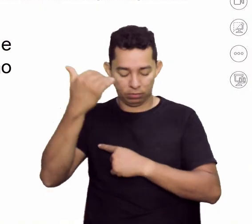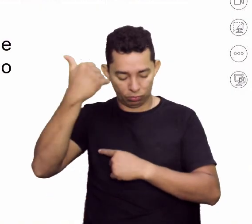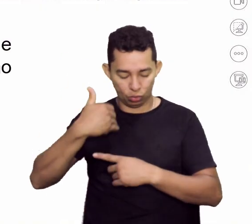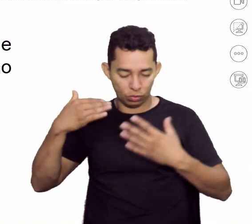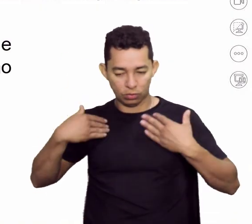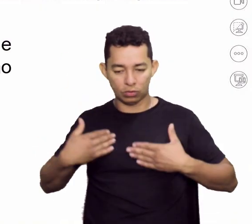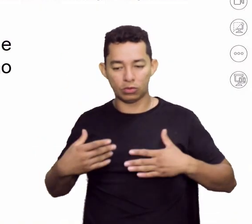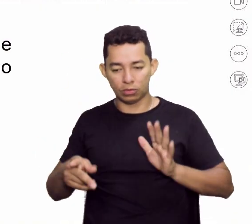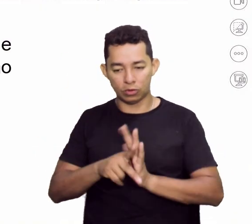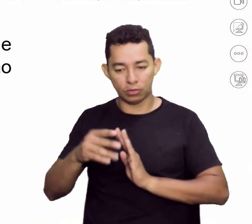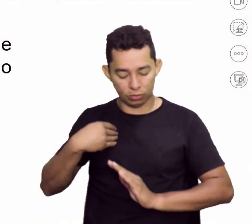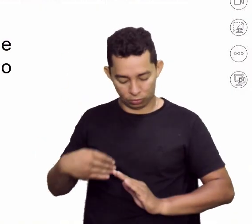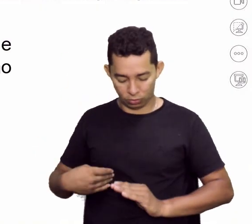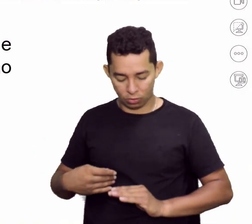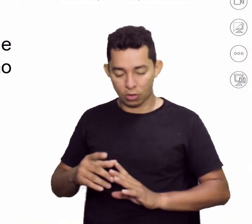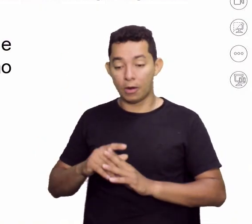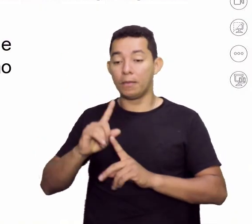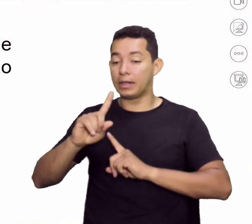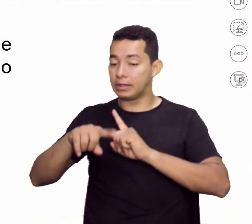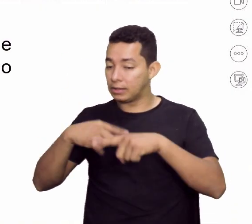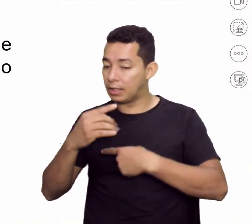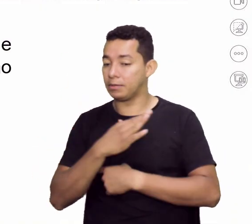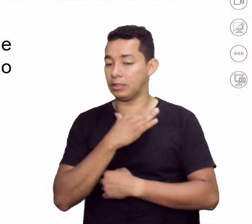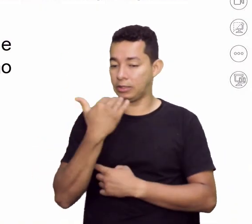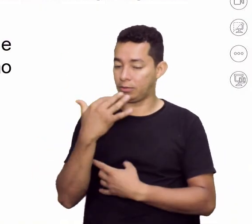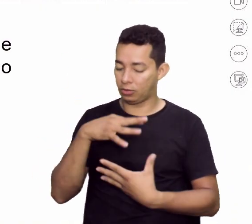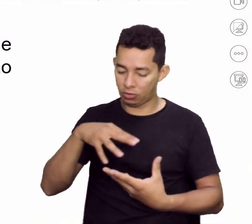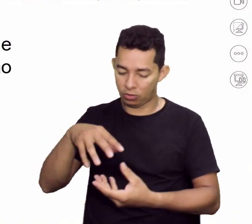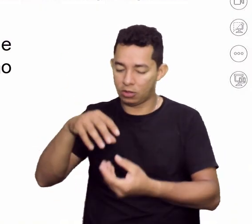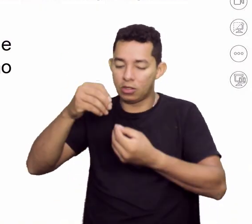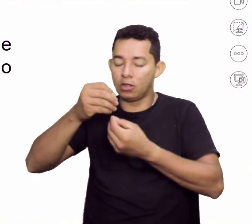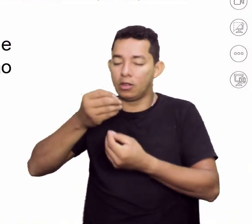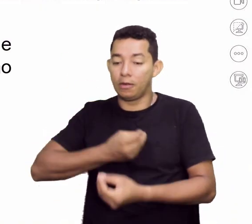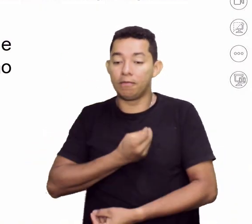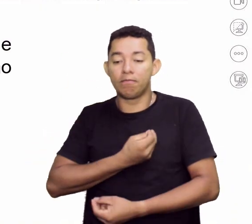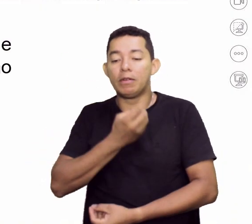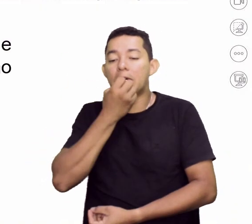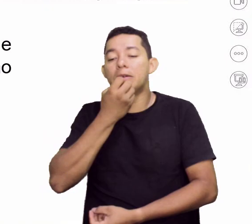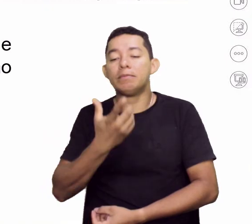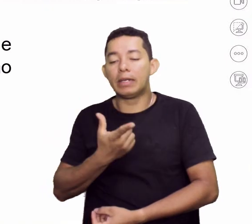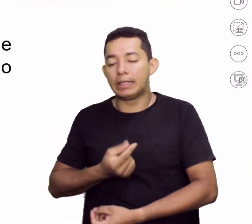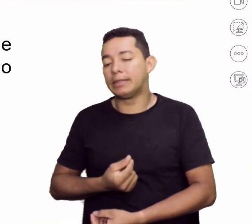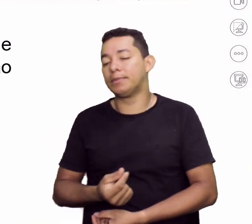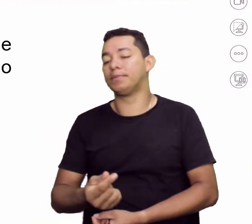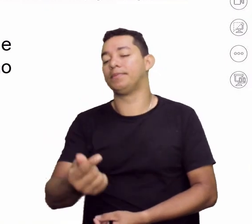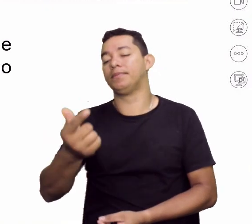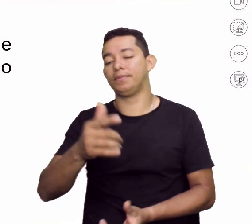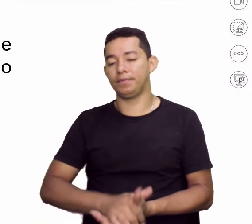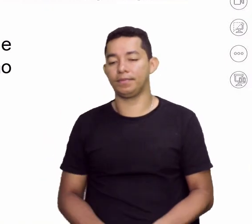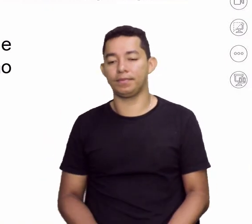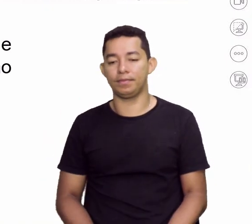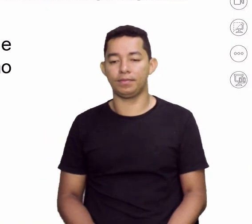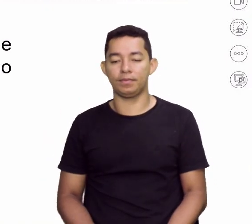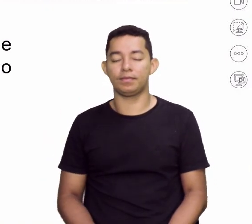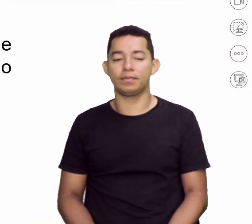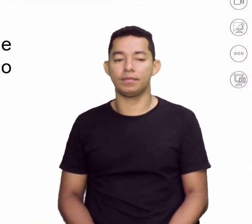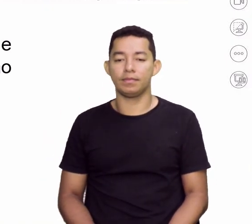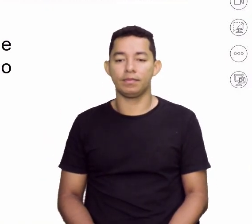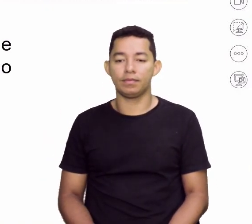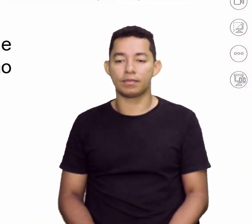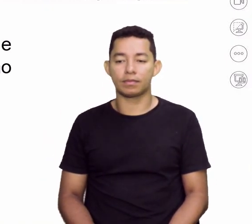que sua vida após a morte ela tivesse uma satisfação